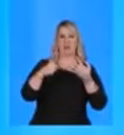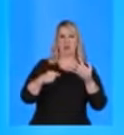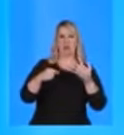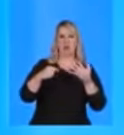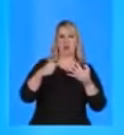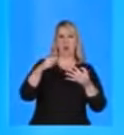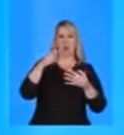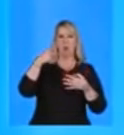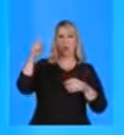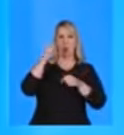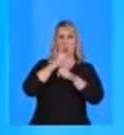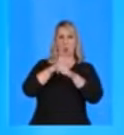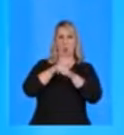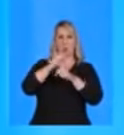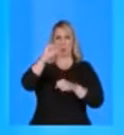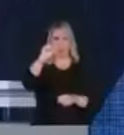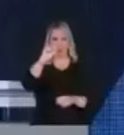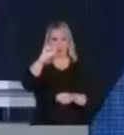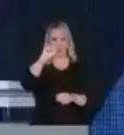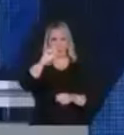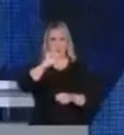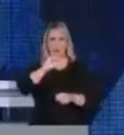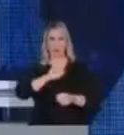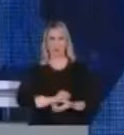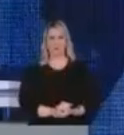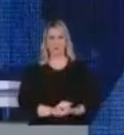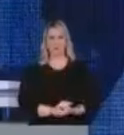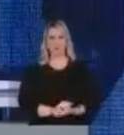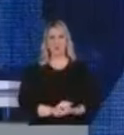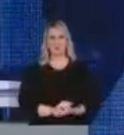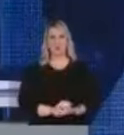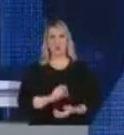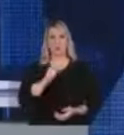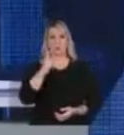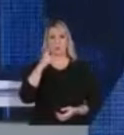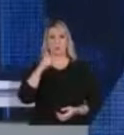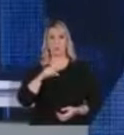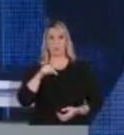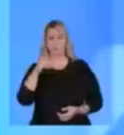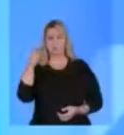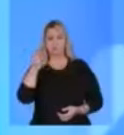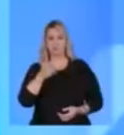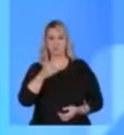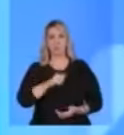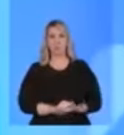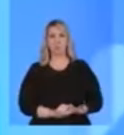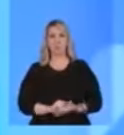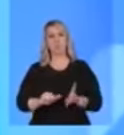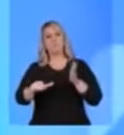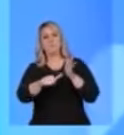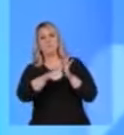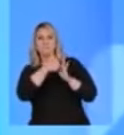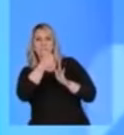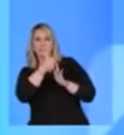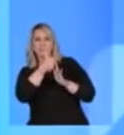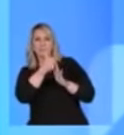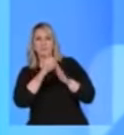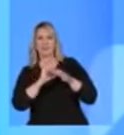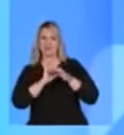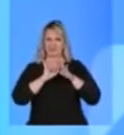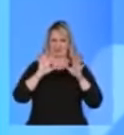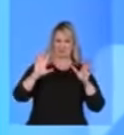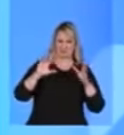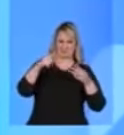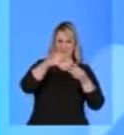últimos 8 anos Pedro Paulo candidato Pedro Paulo tem 1 minuto e meio para resposta em primeiro lugar dispensa de